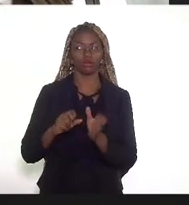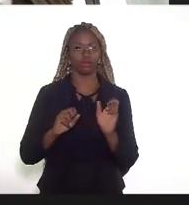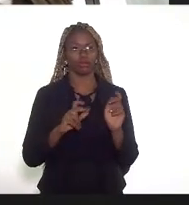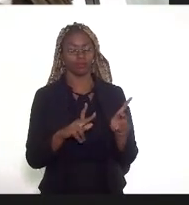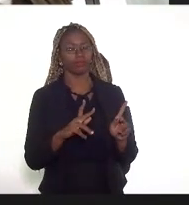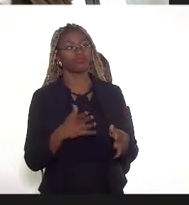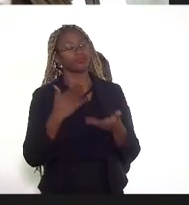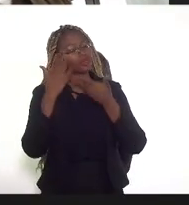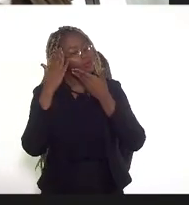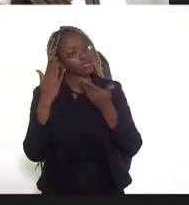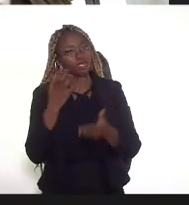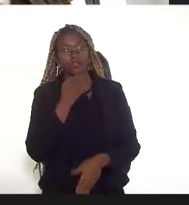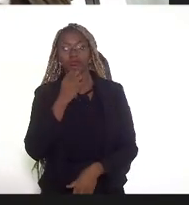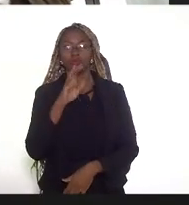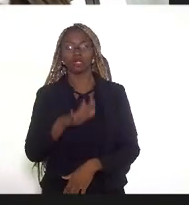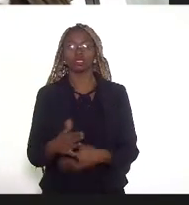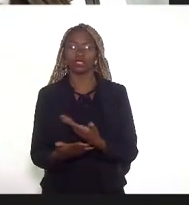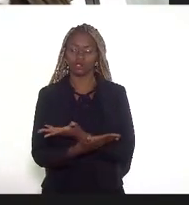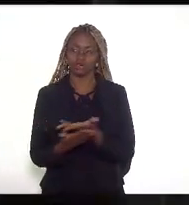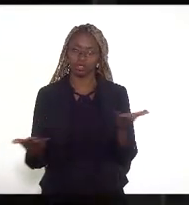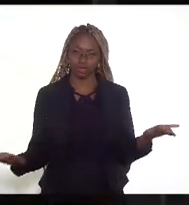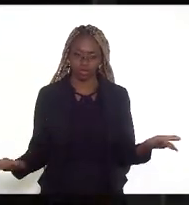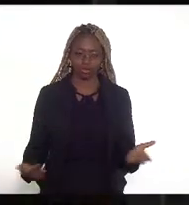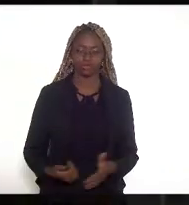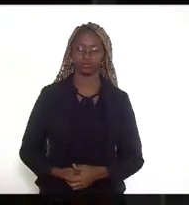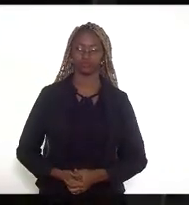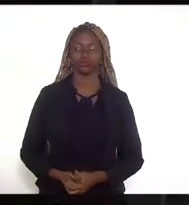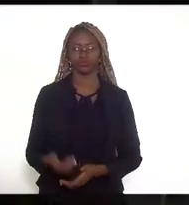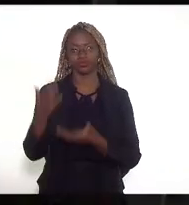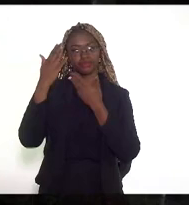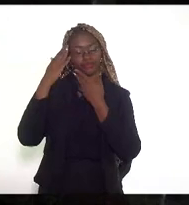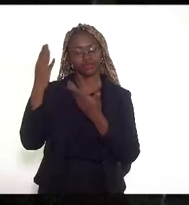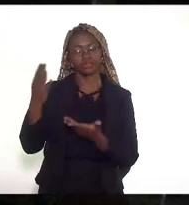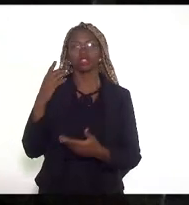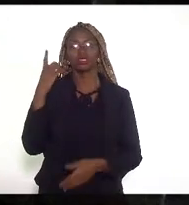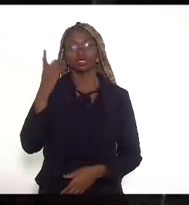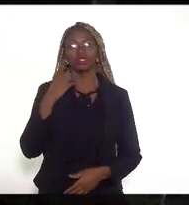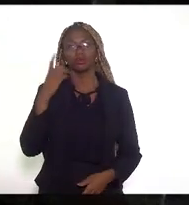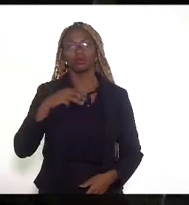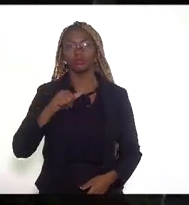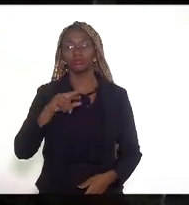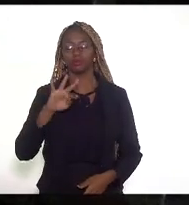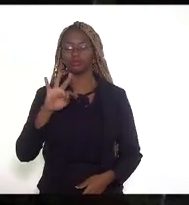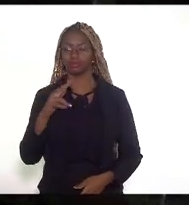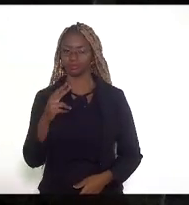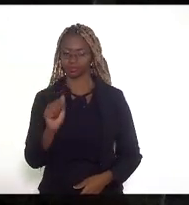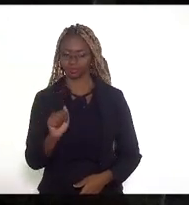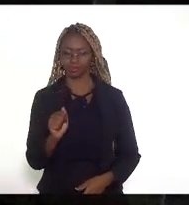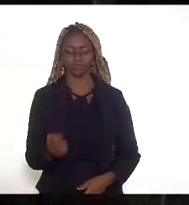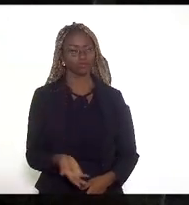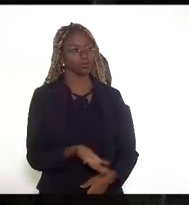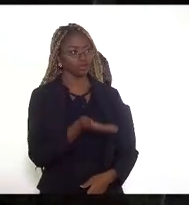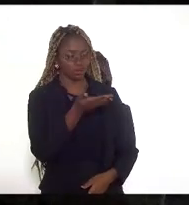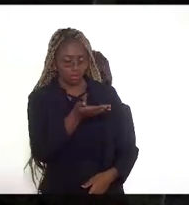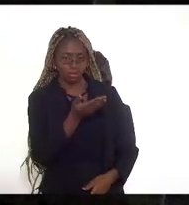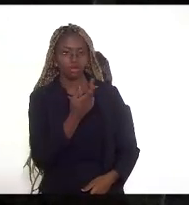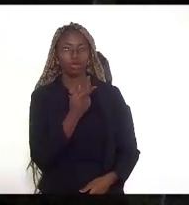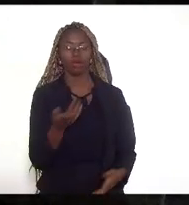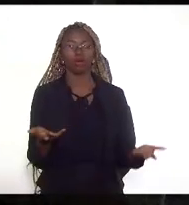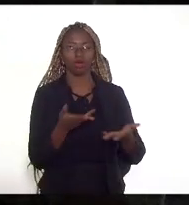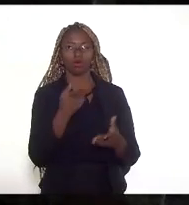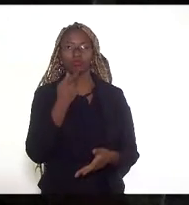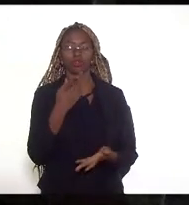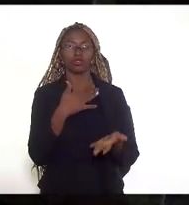Obrigada, boa tarde a todas e todos. Obrigado, deputada Marta Rocha. Passar a palavra